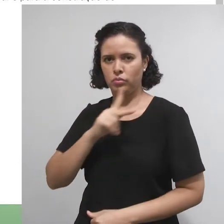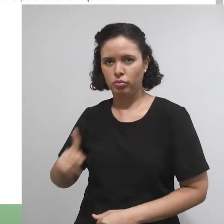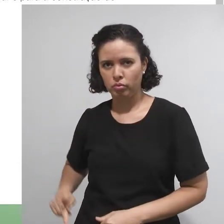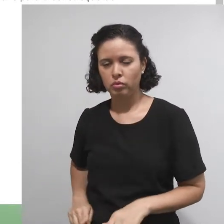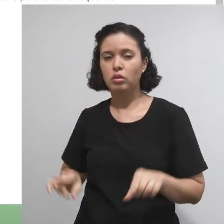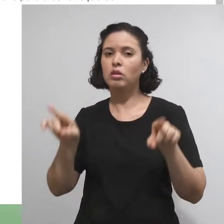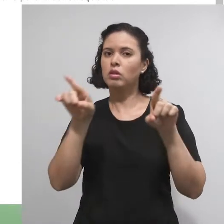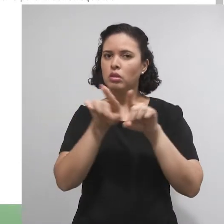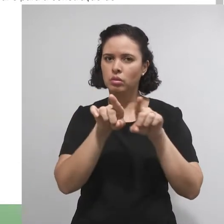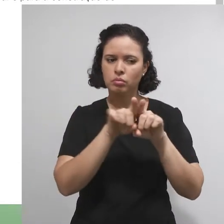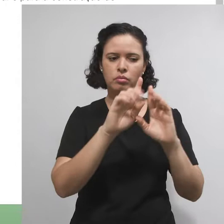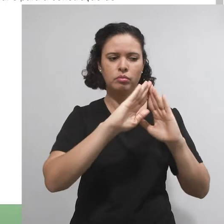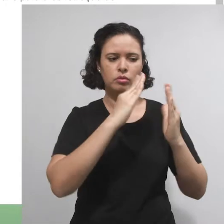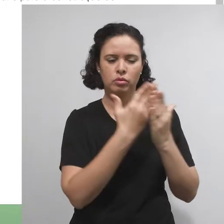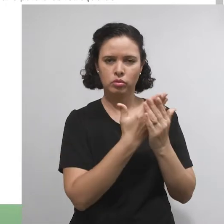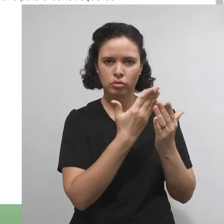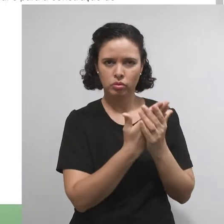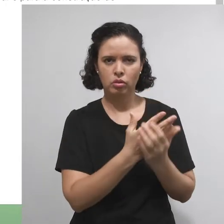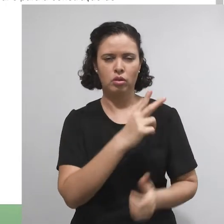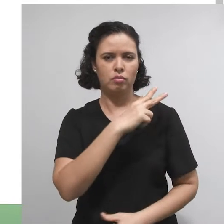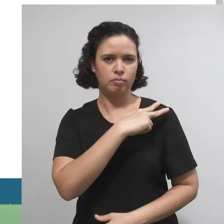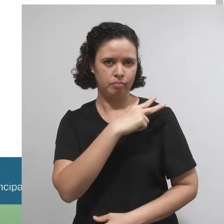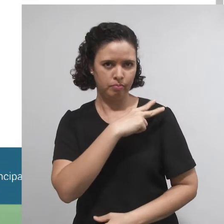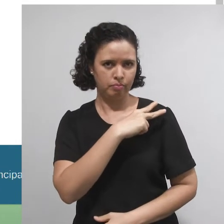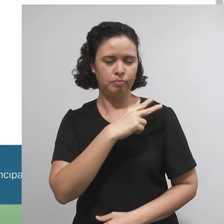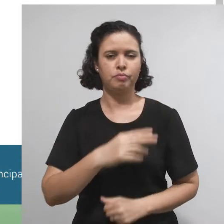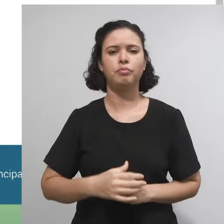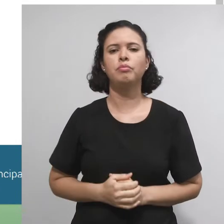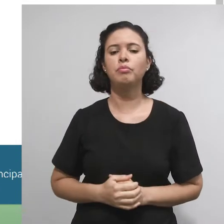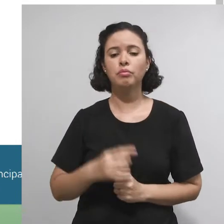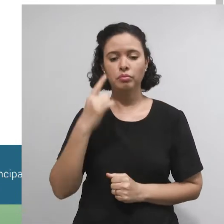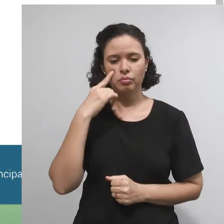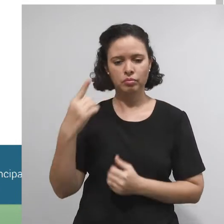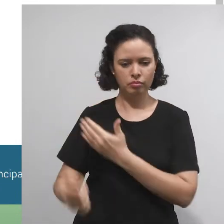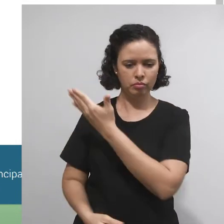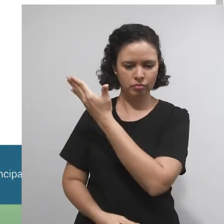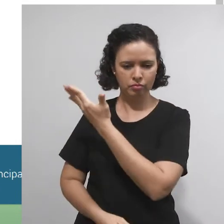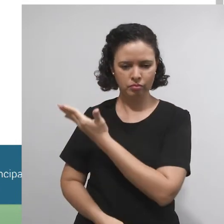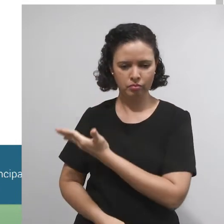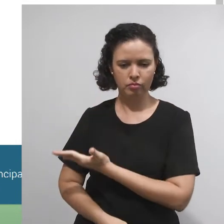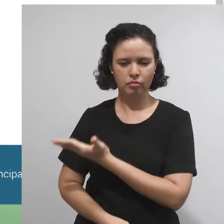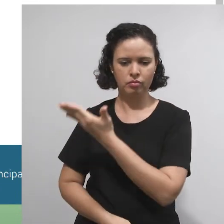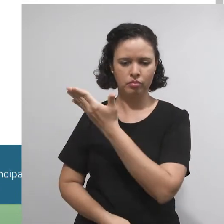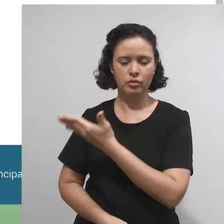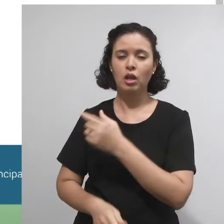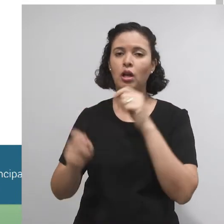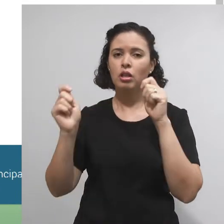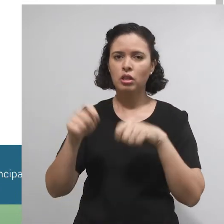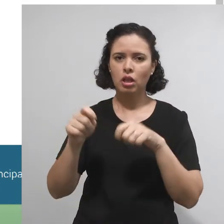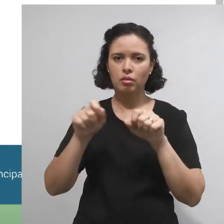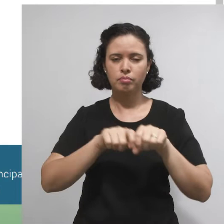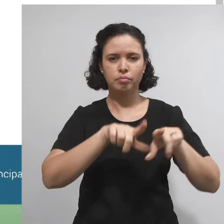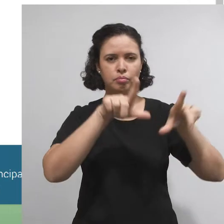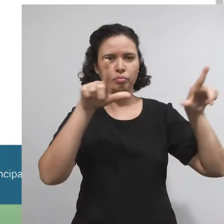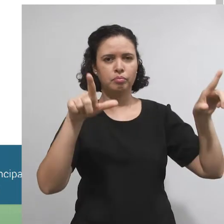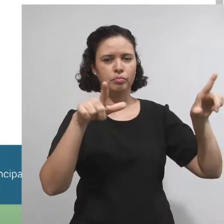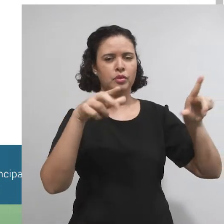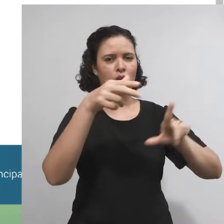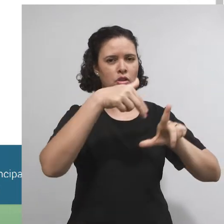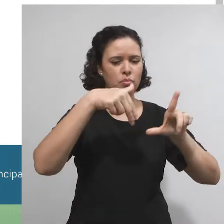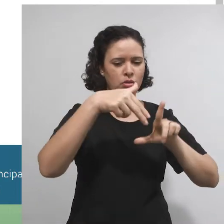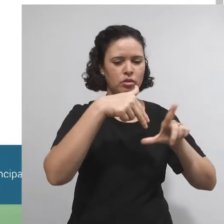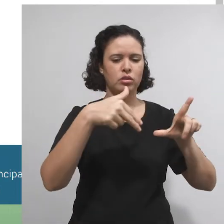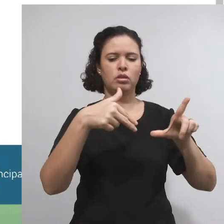em escolas privadas. Aqui você pode navegar pela base de modo interativo ou você pode